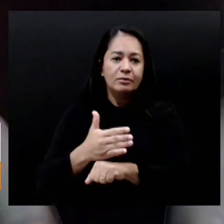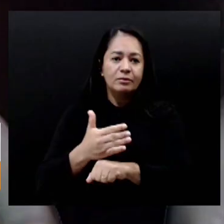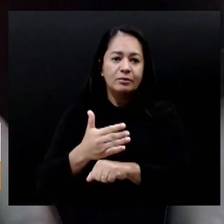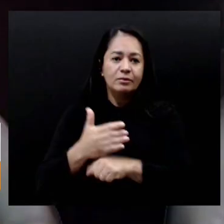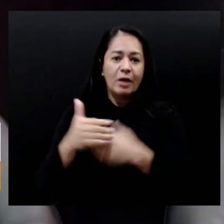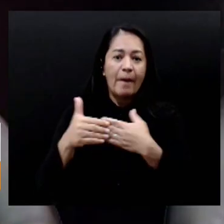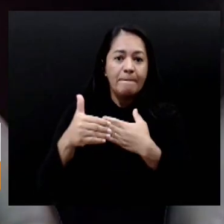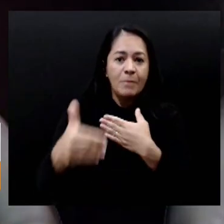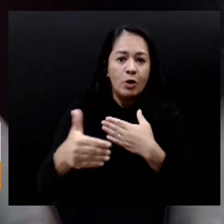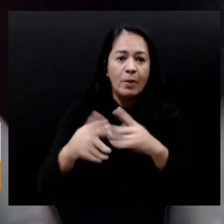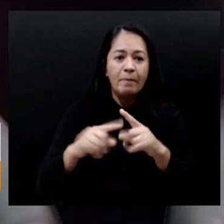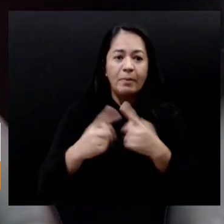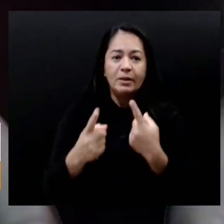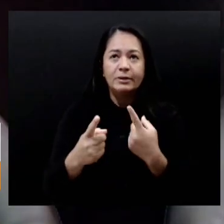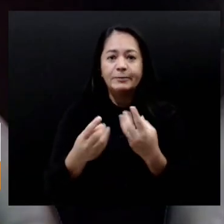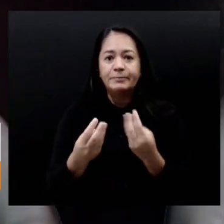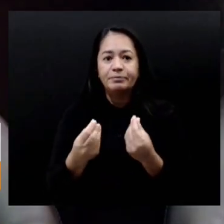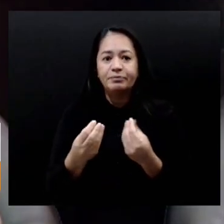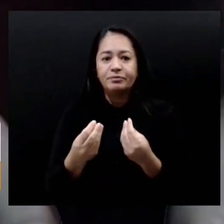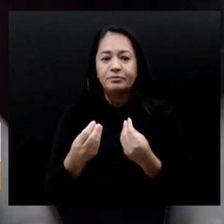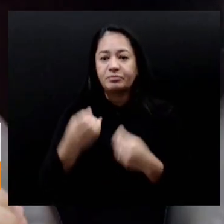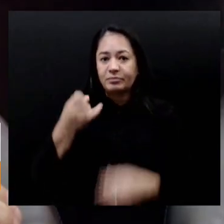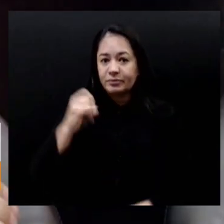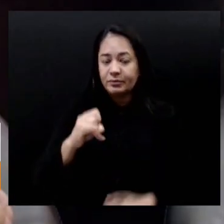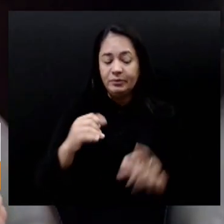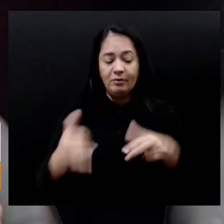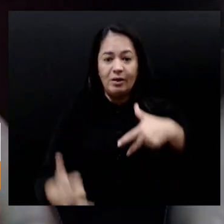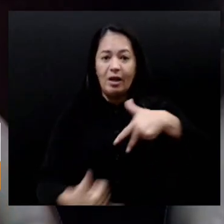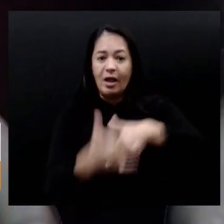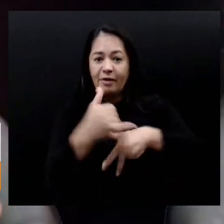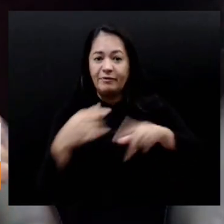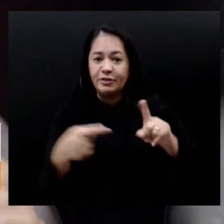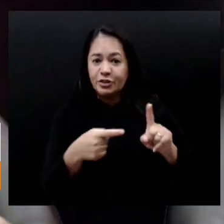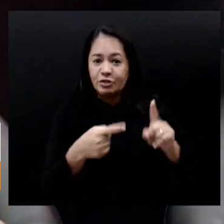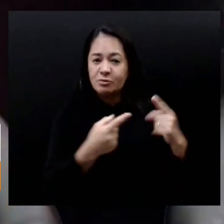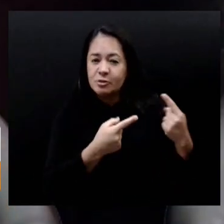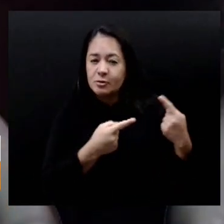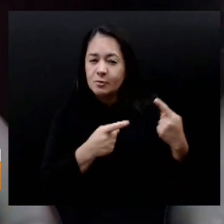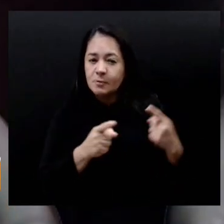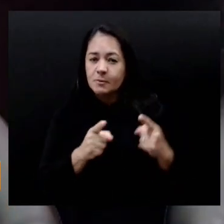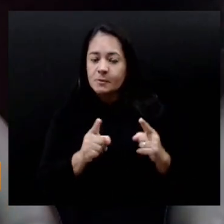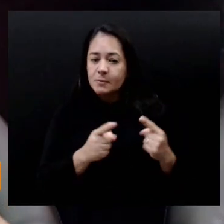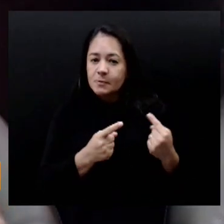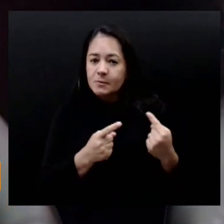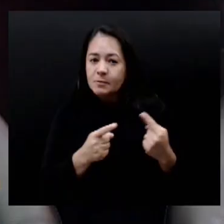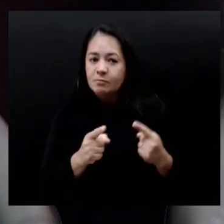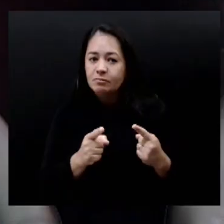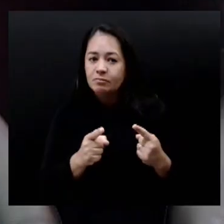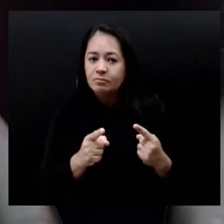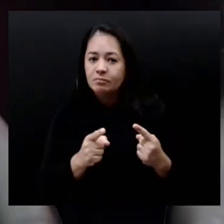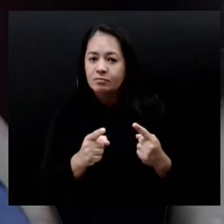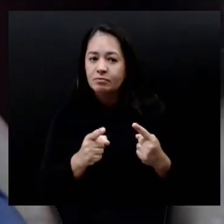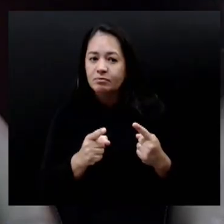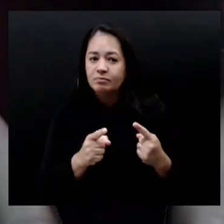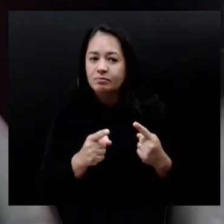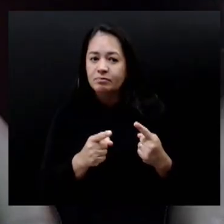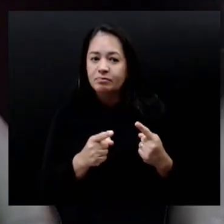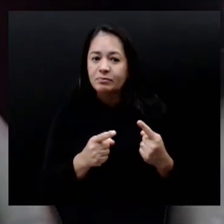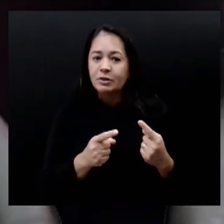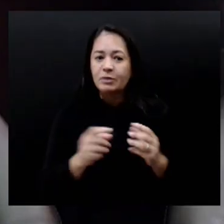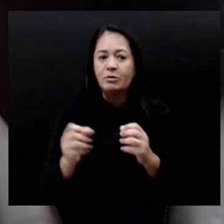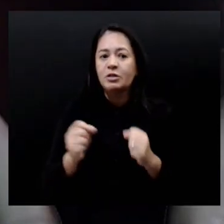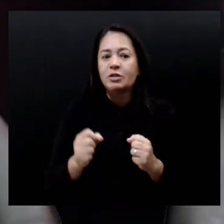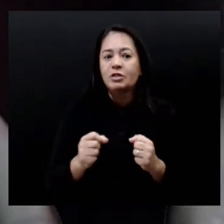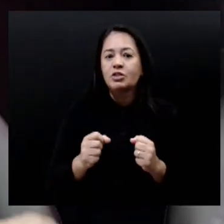que diz que se a vítima provocou de alguma forma, e Uhum. tem que ser injusta, né, não pode ser o oficial de justiça que veio te intimar, você